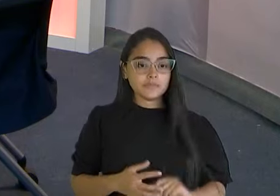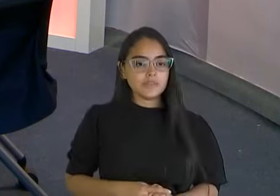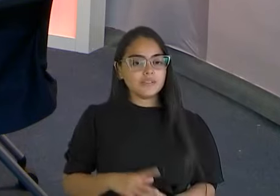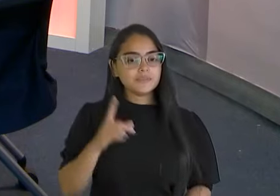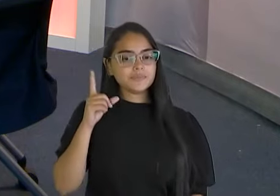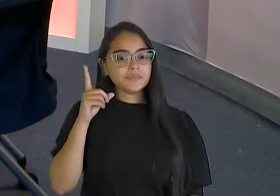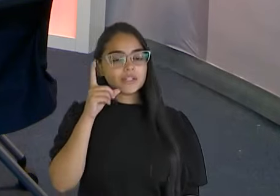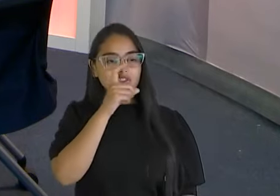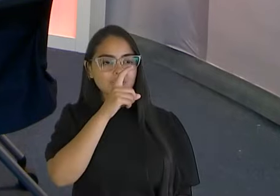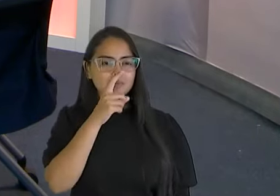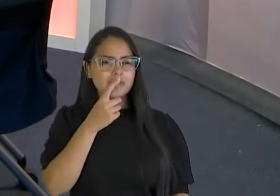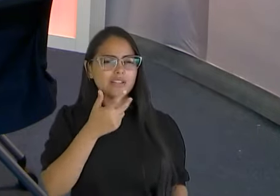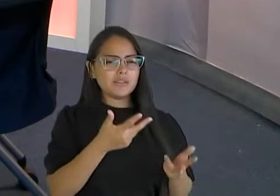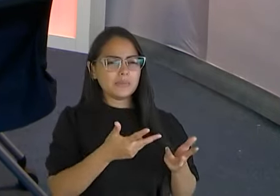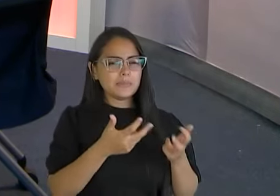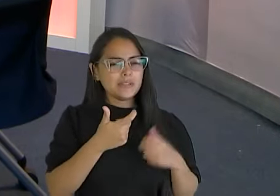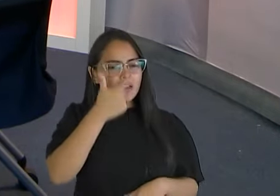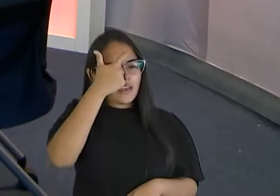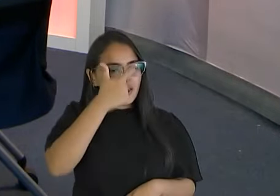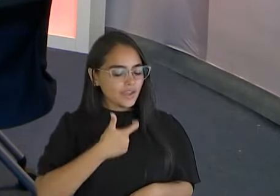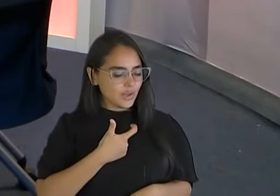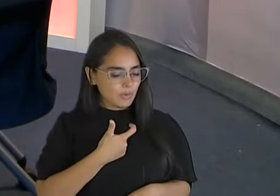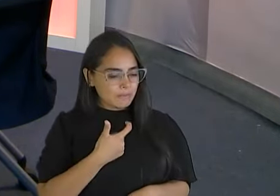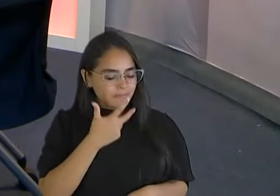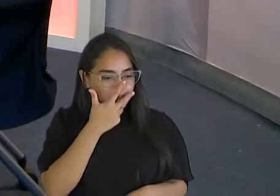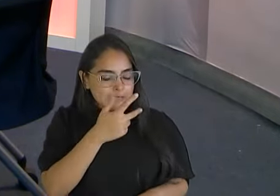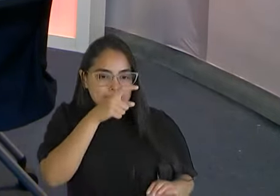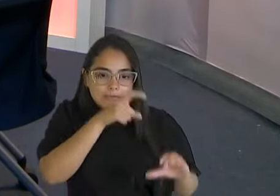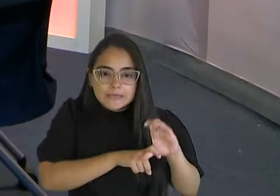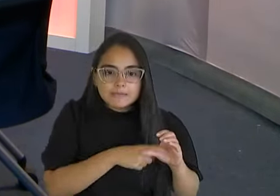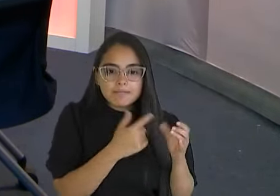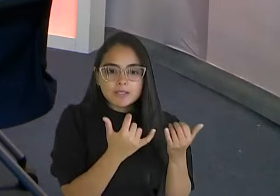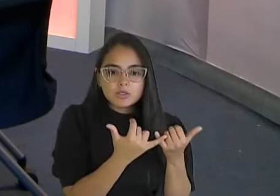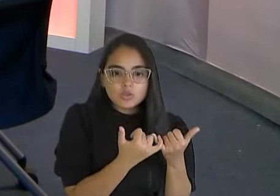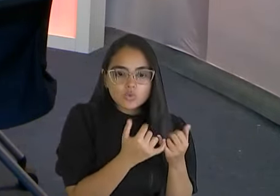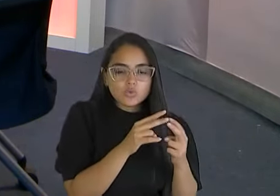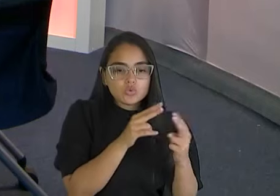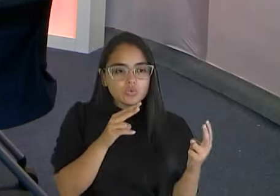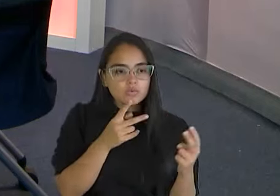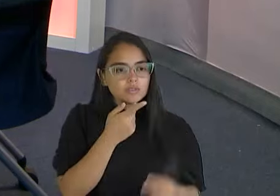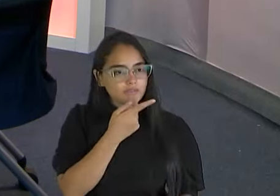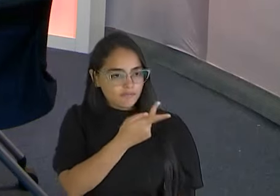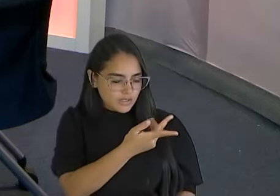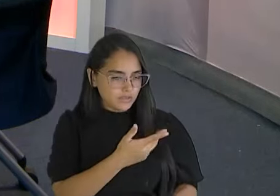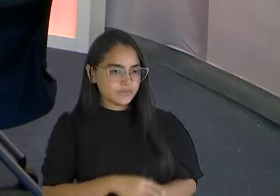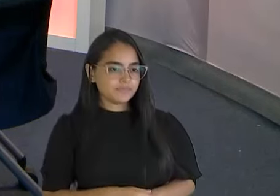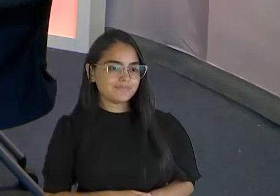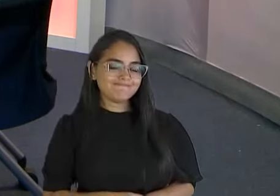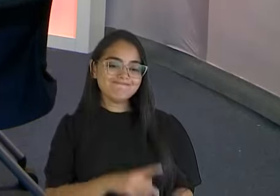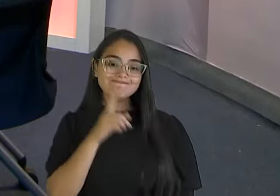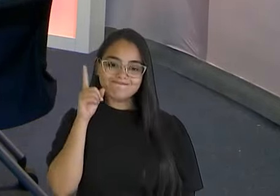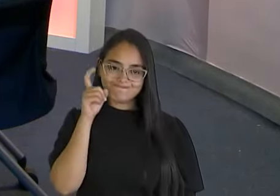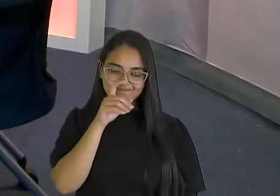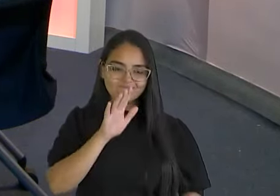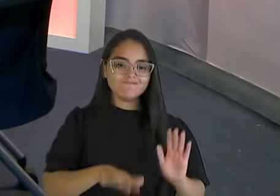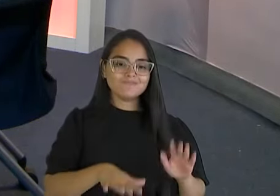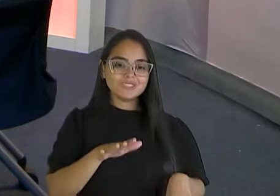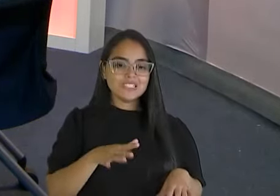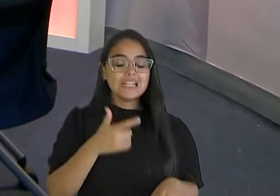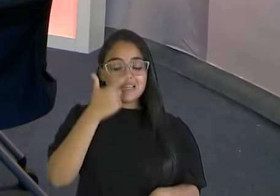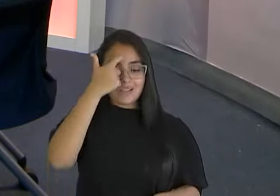difícil para eu identificar que eu tô dependente, como você usou o termo? Assim, é difícil muitas vezes para o